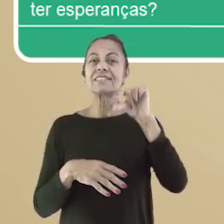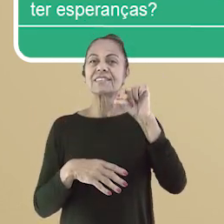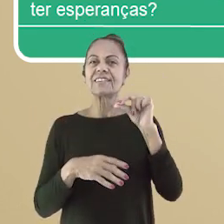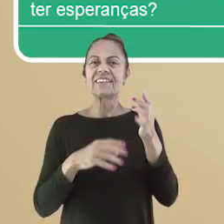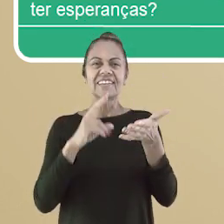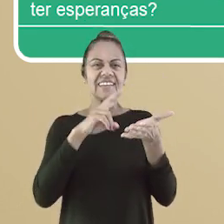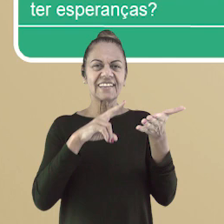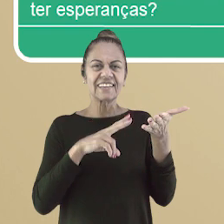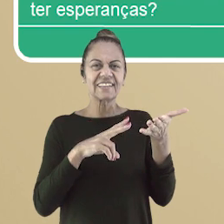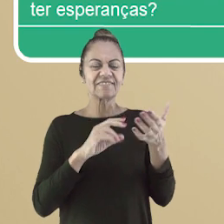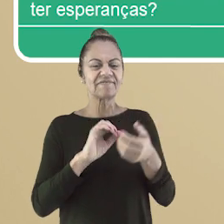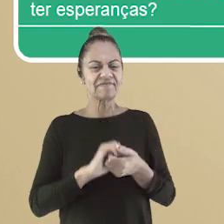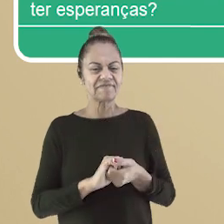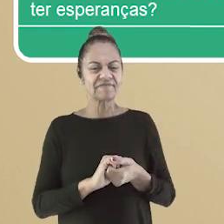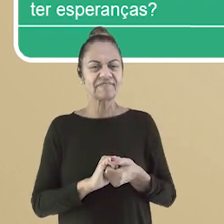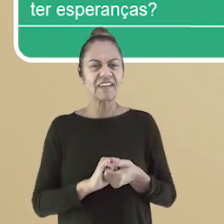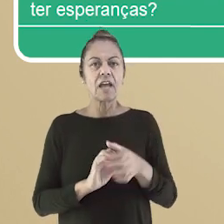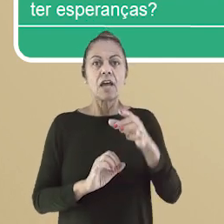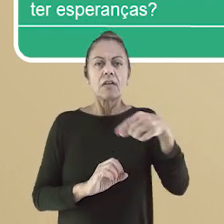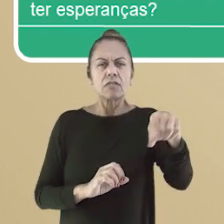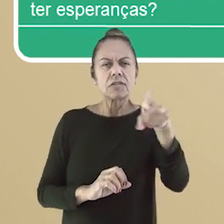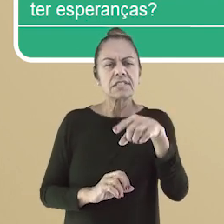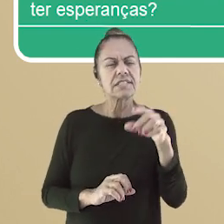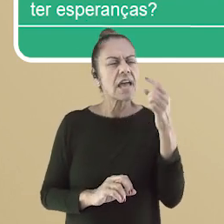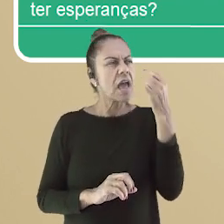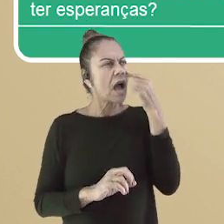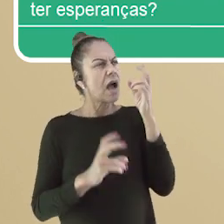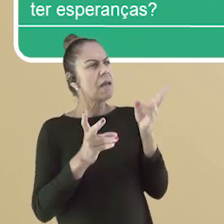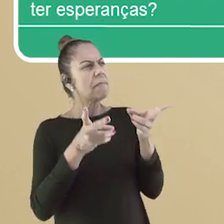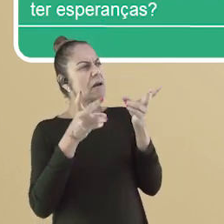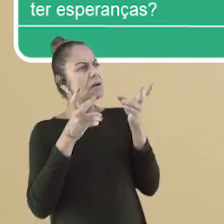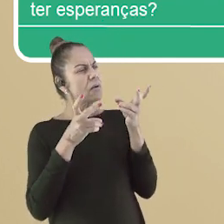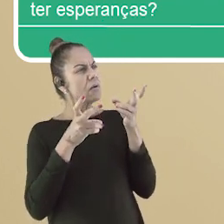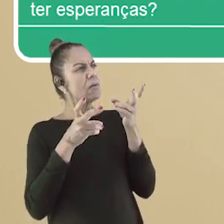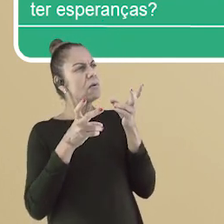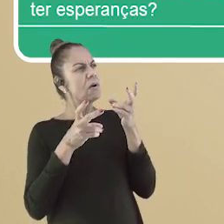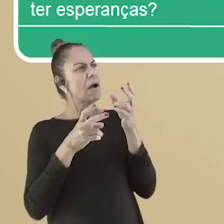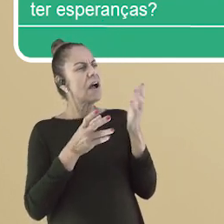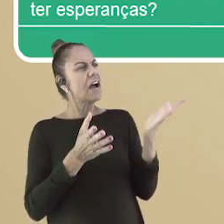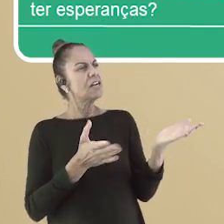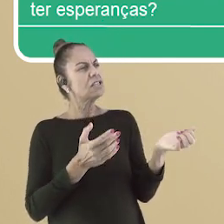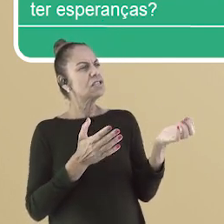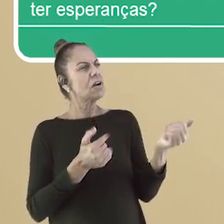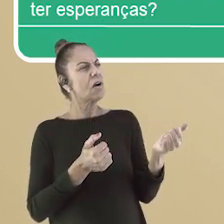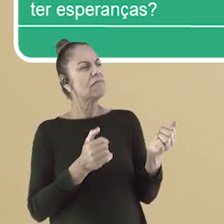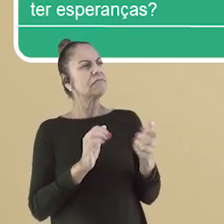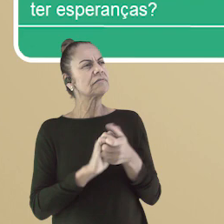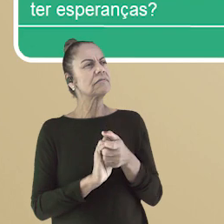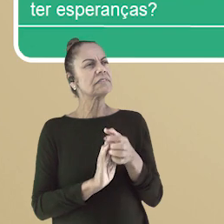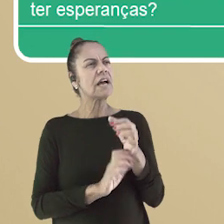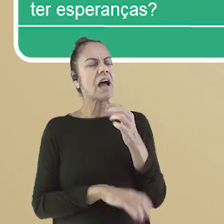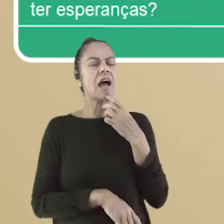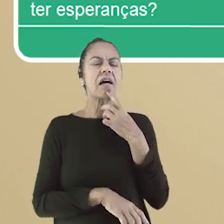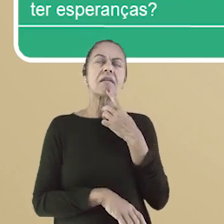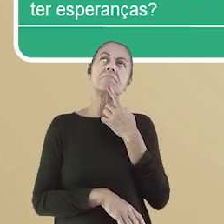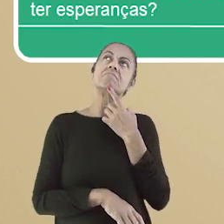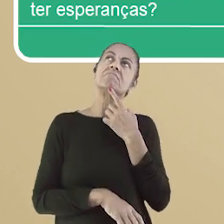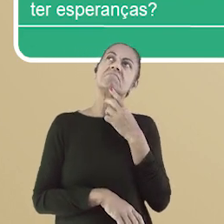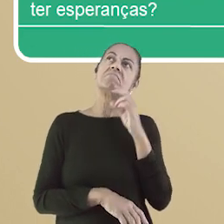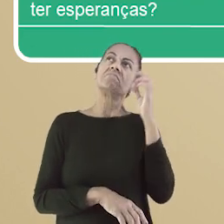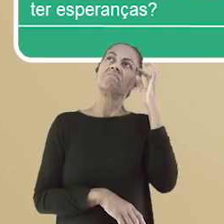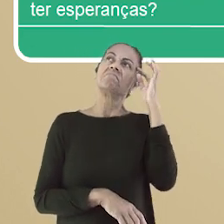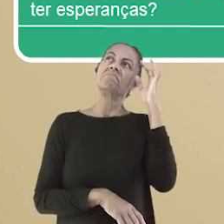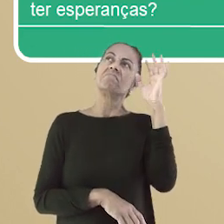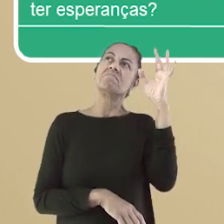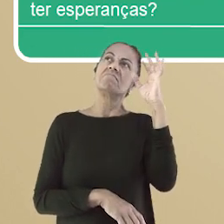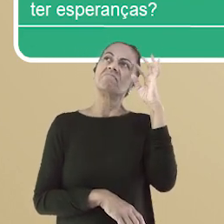ler? E 4: você reparou que a moça está com o rosto voltado para cima e